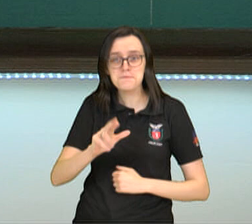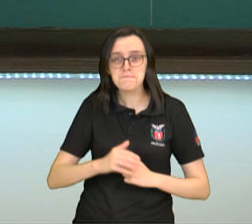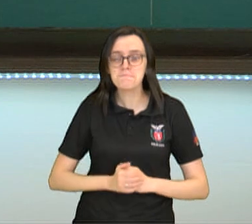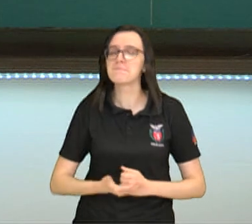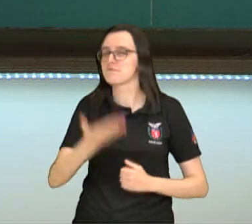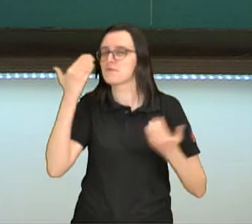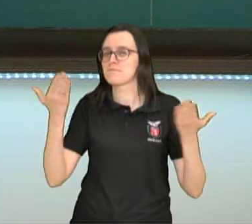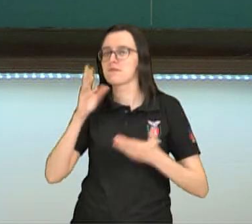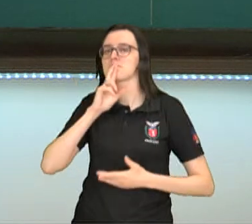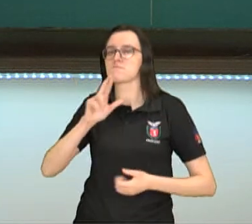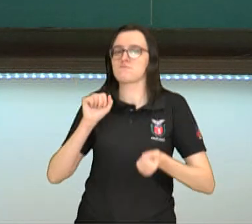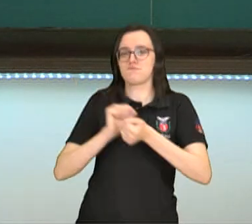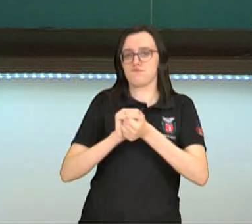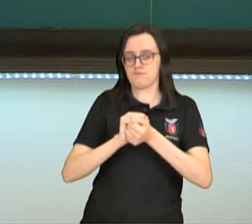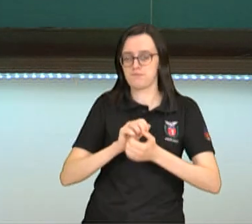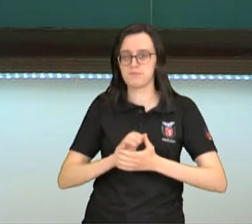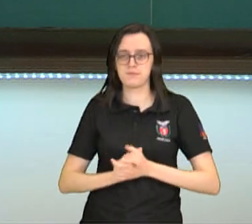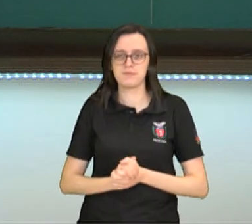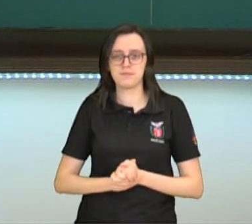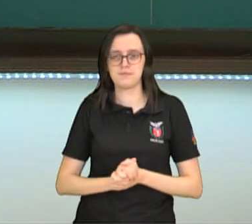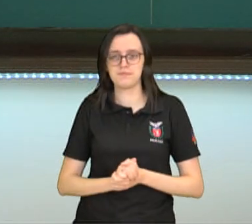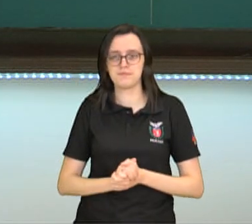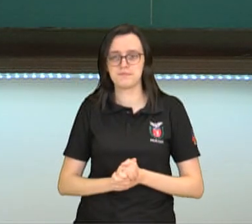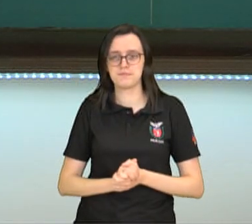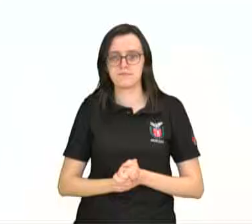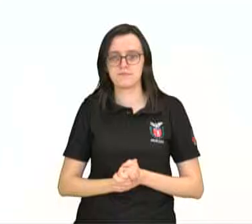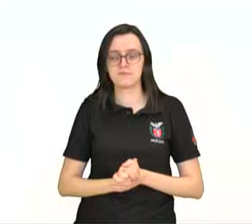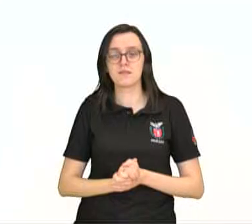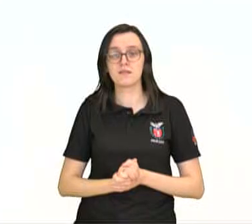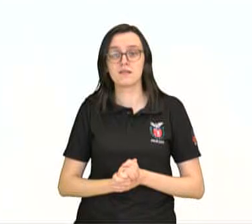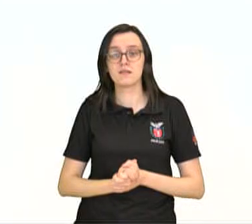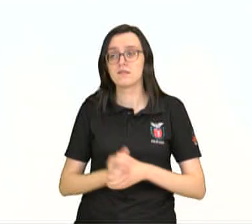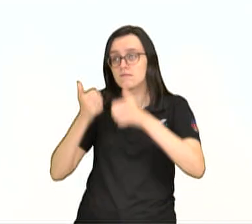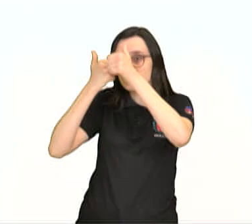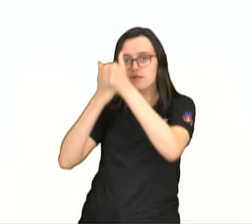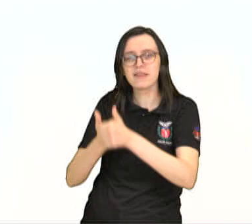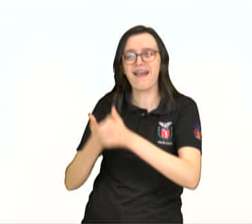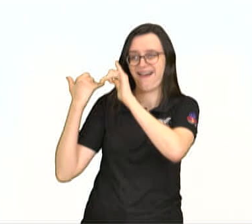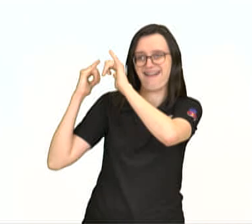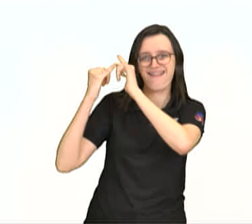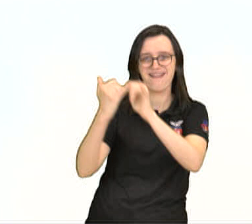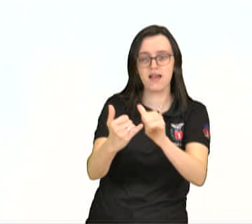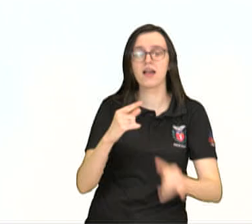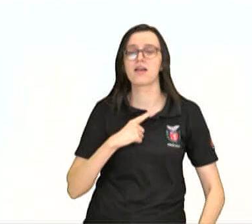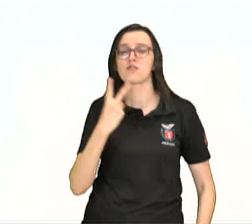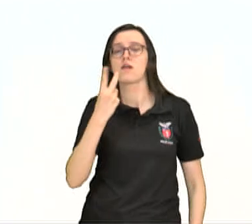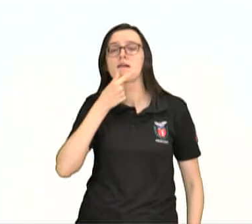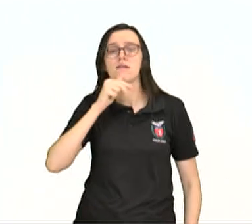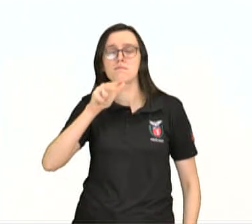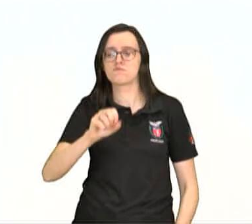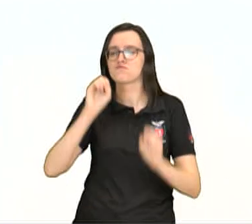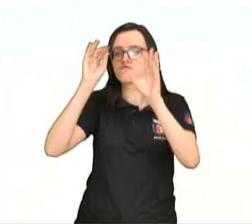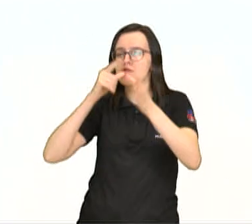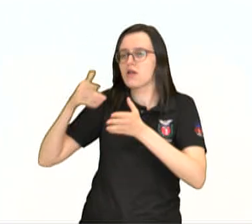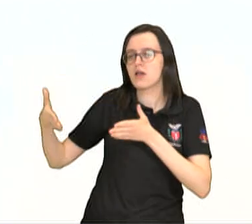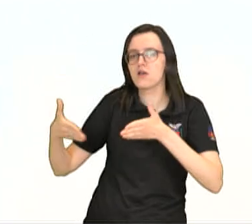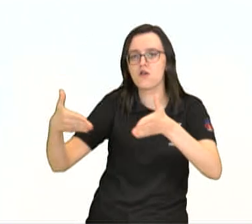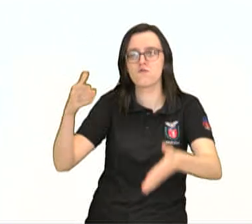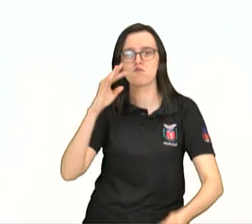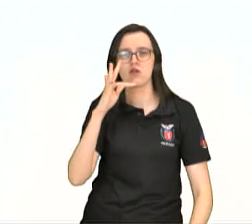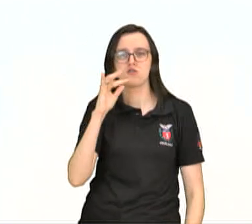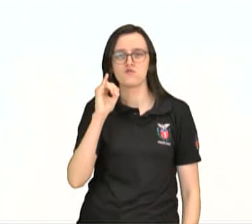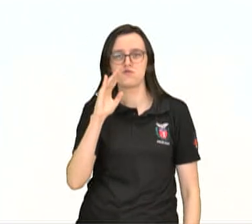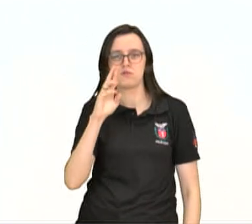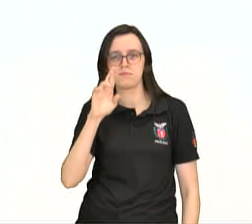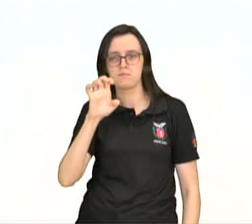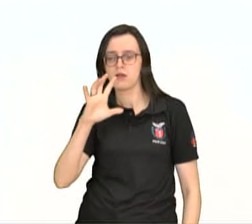Então, vamos responder juntos. Então, segundo a lenda, os irmãos foram lançados no rio Tibre e foram